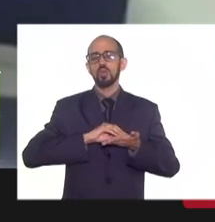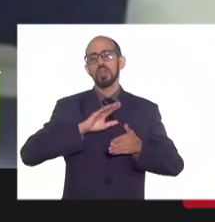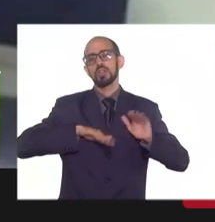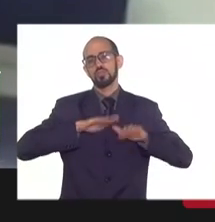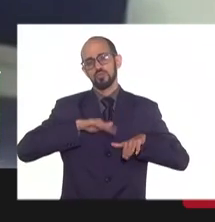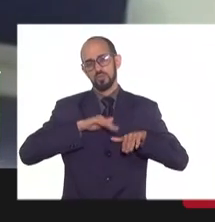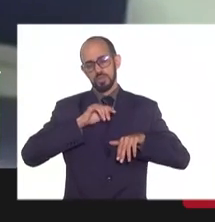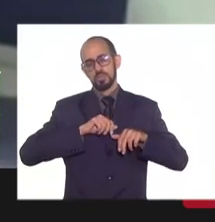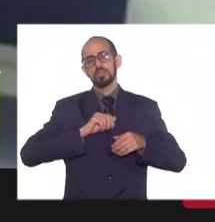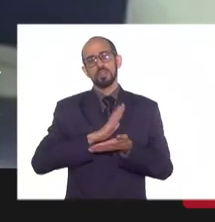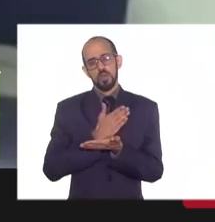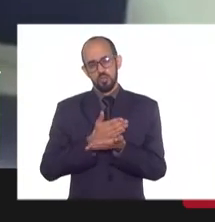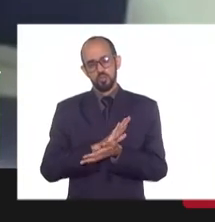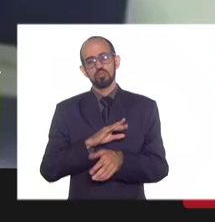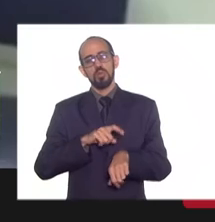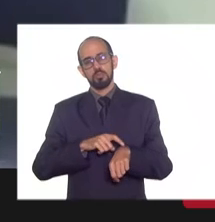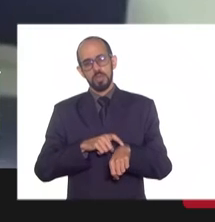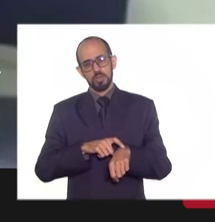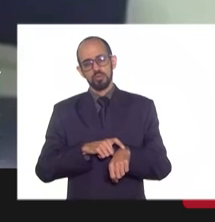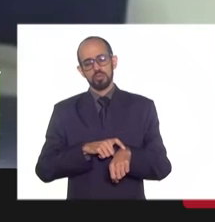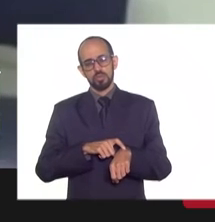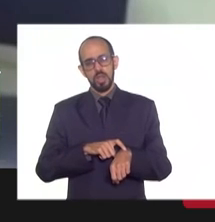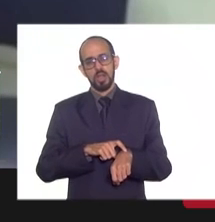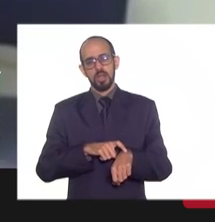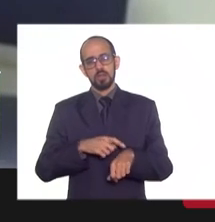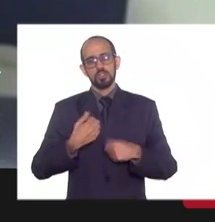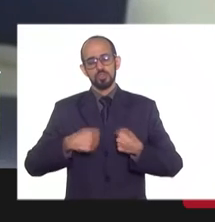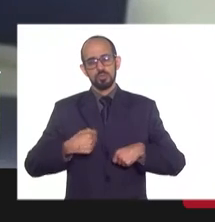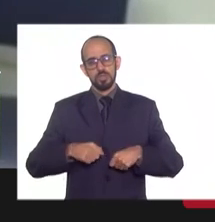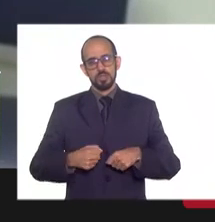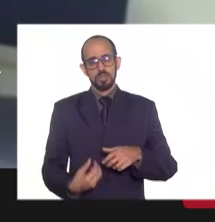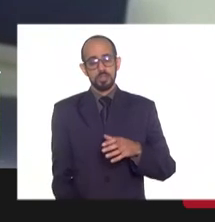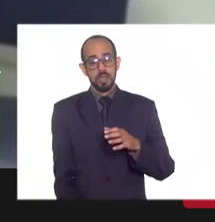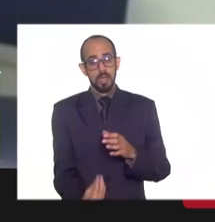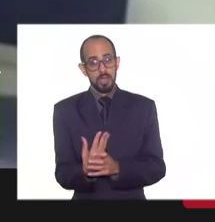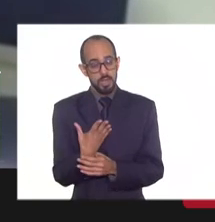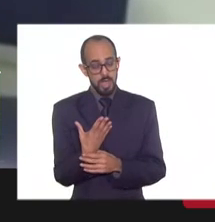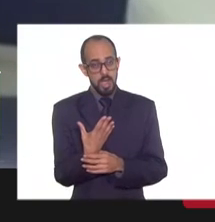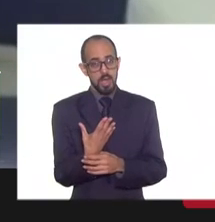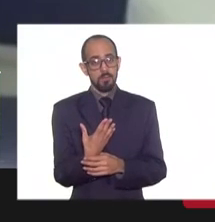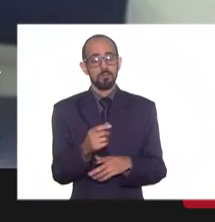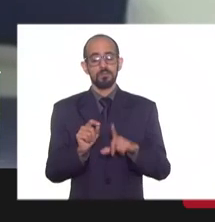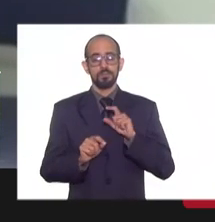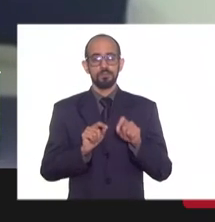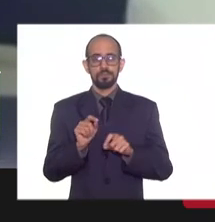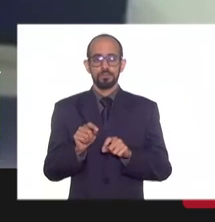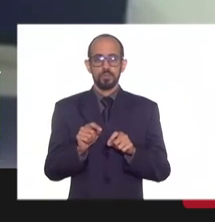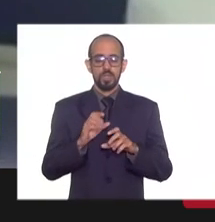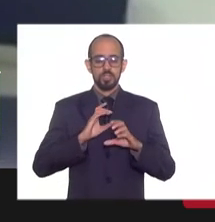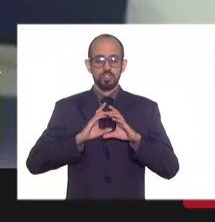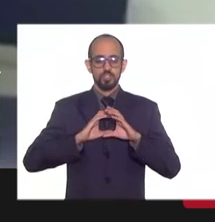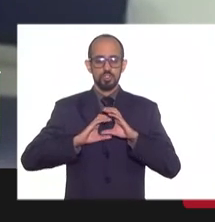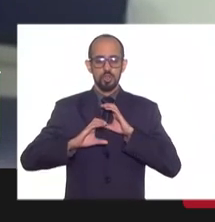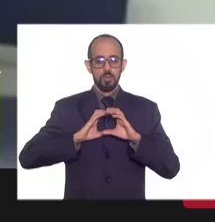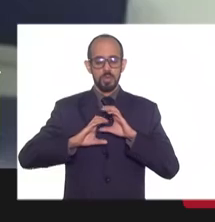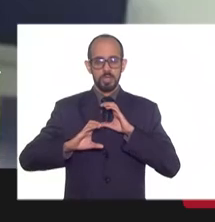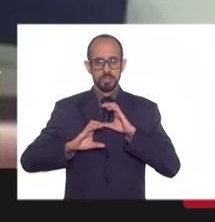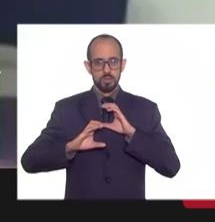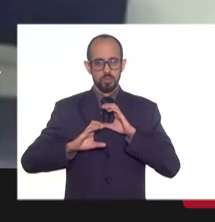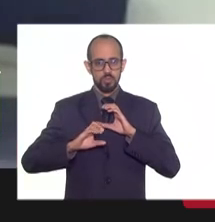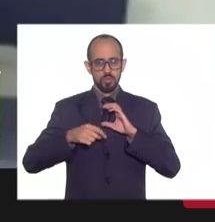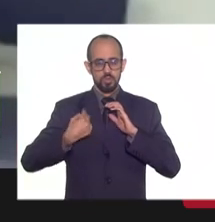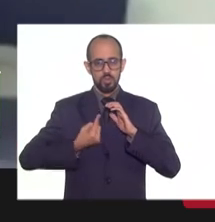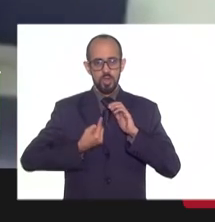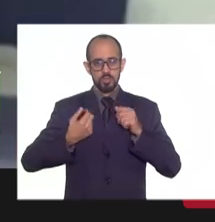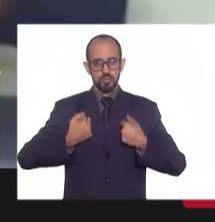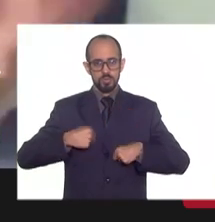em alguns momentos e é necessário que a gente estabeleça né é é esse diálogo e aí a gente vai